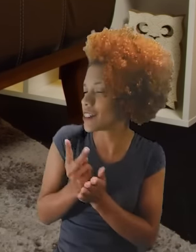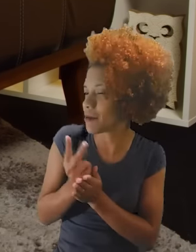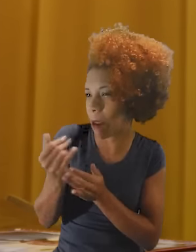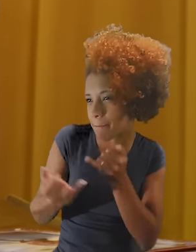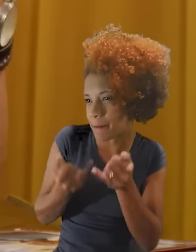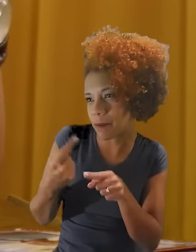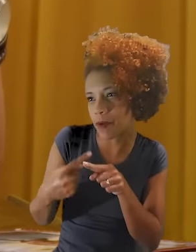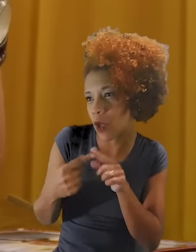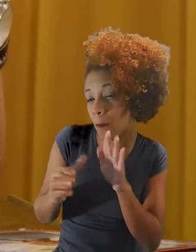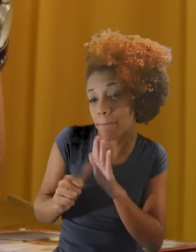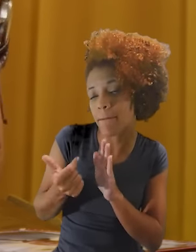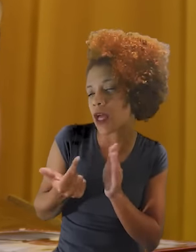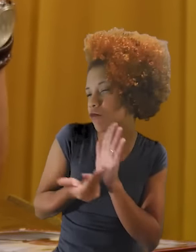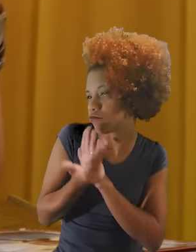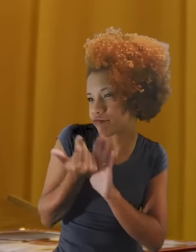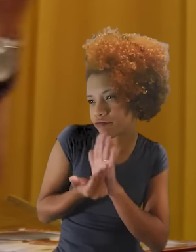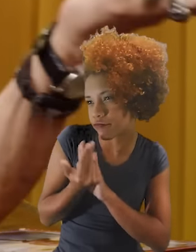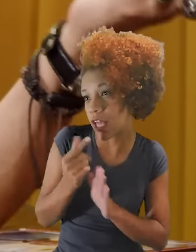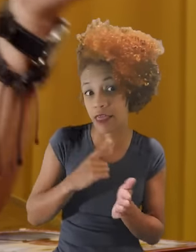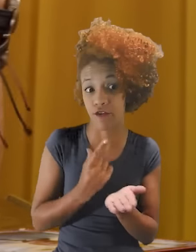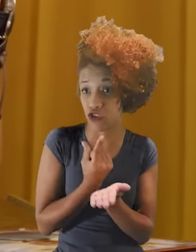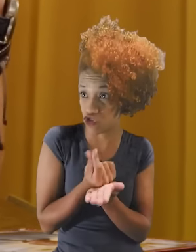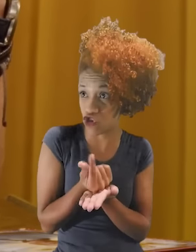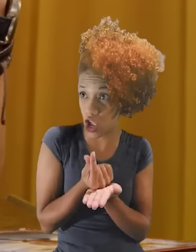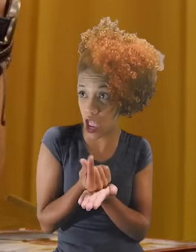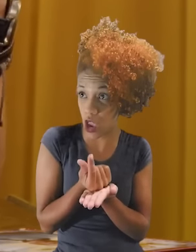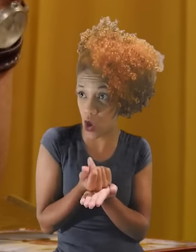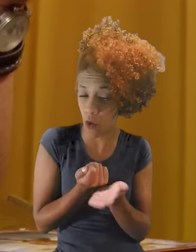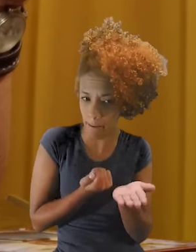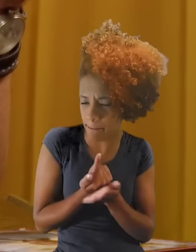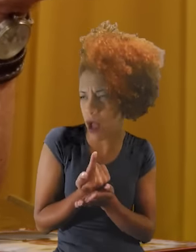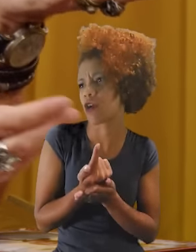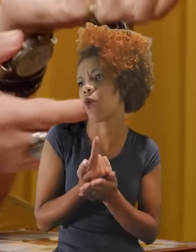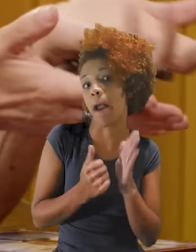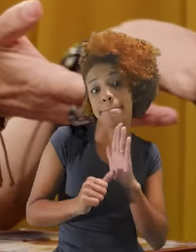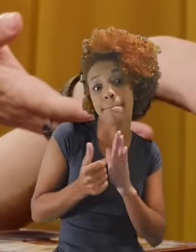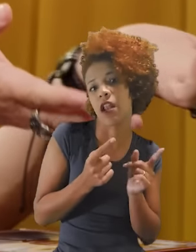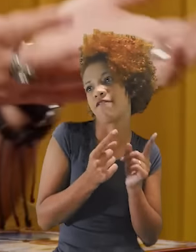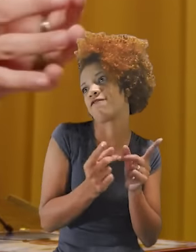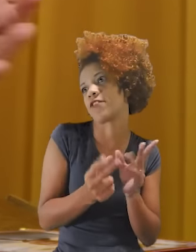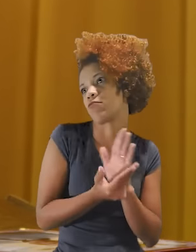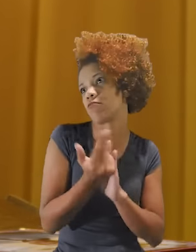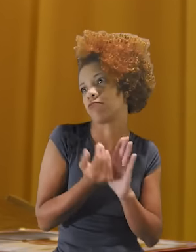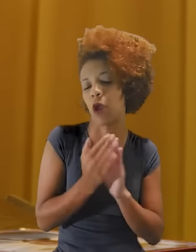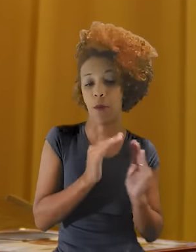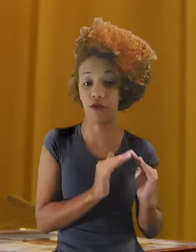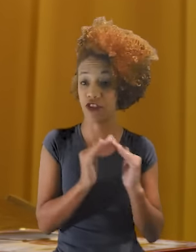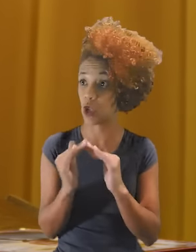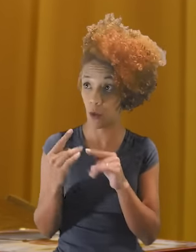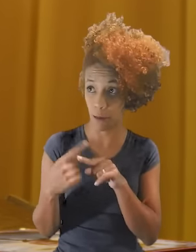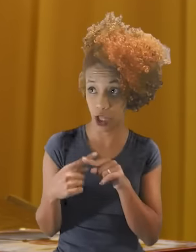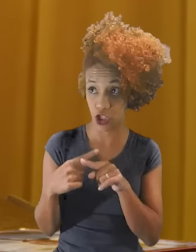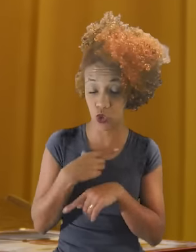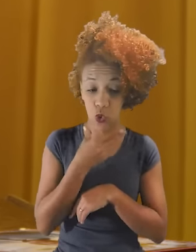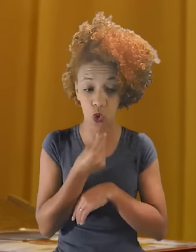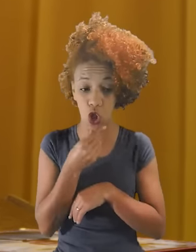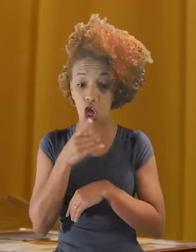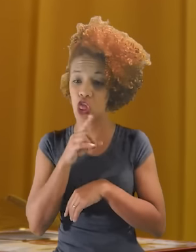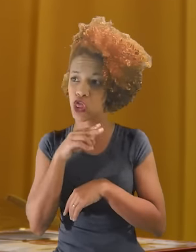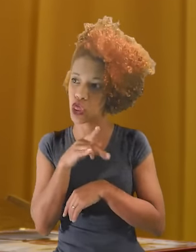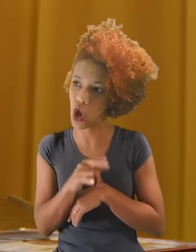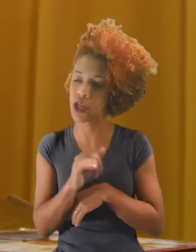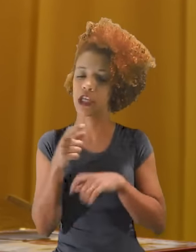o primeiro trabalho do Disney, que ele recebeu grana, né? O primeiro, vamos dizer assim, a primeira obra vendida do Walt Disney foi pro vizinho. Porque tinha um cara chamado Doc